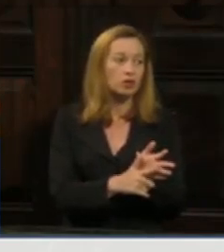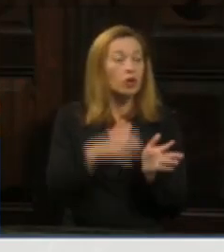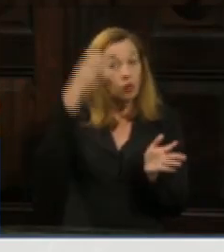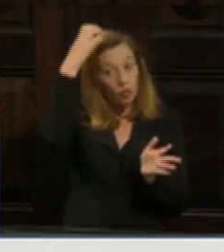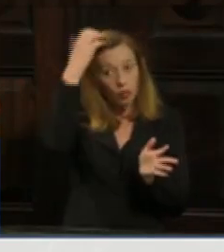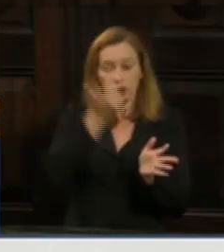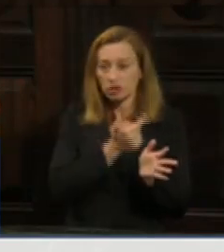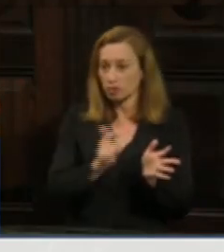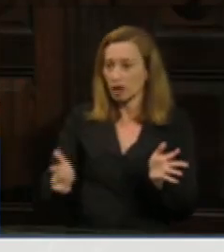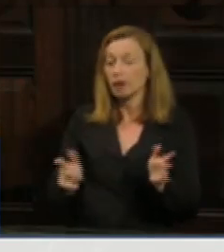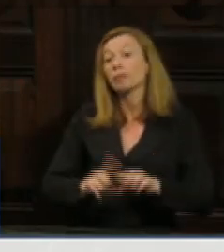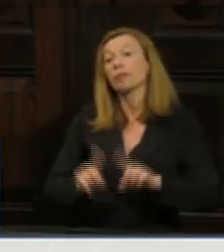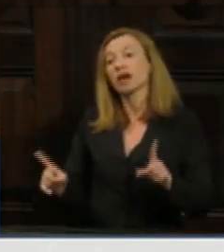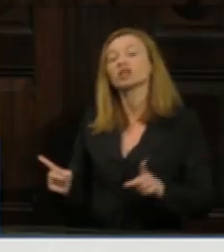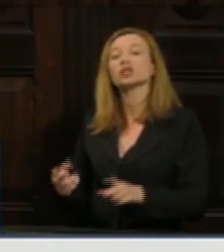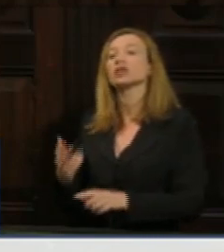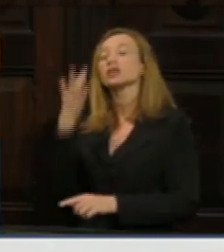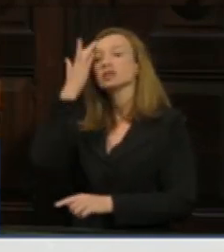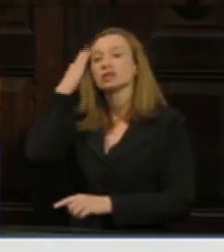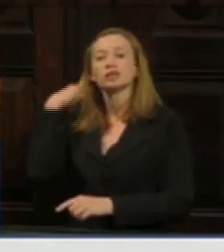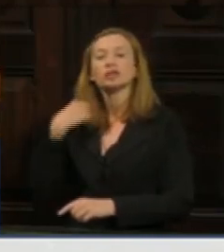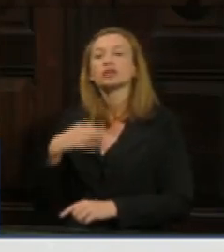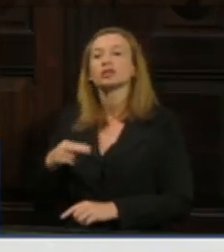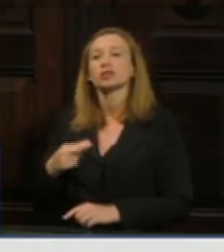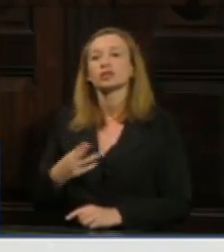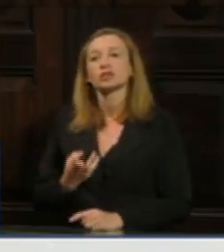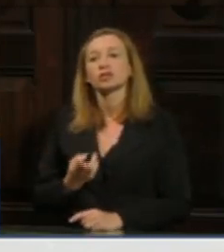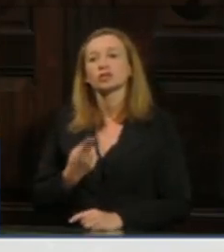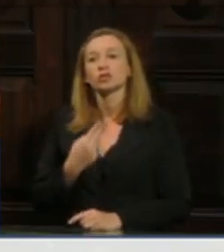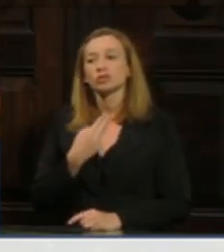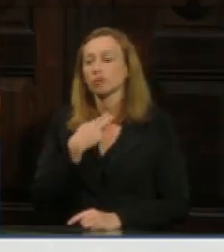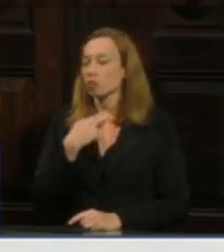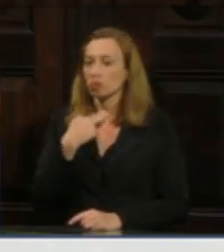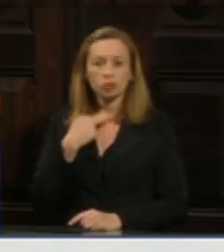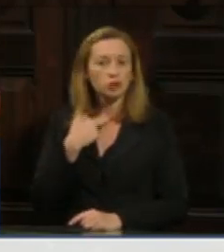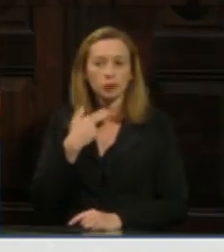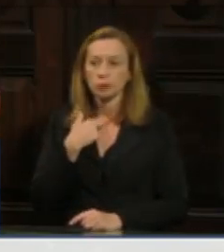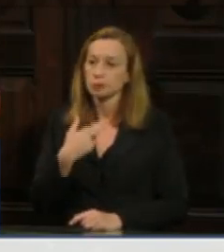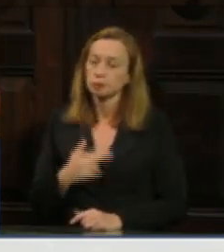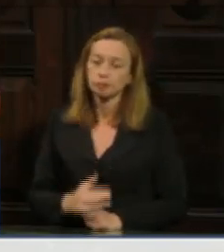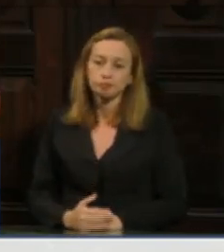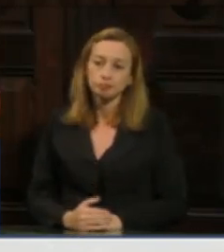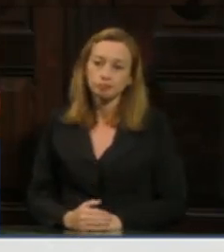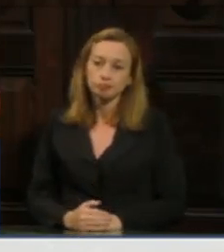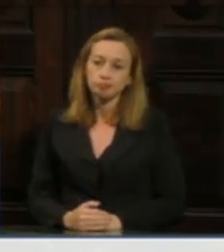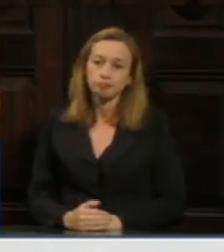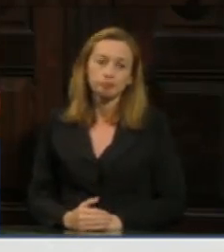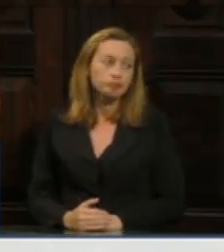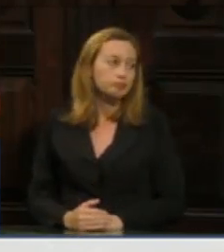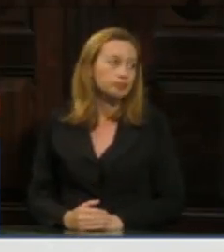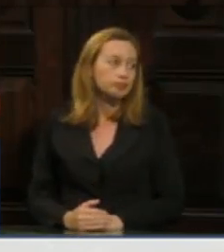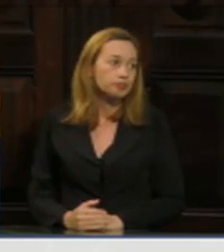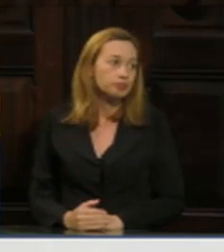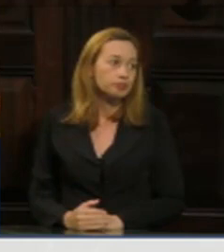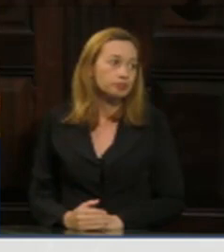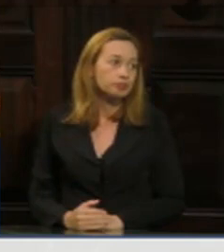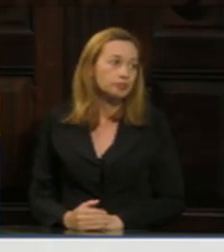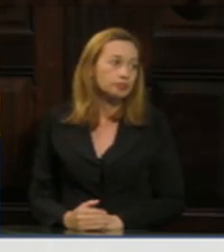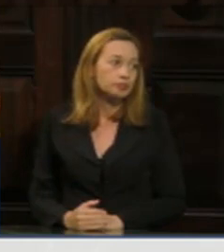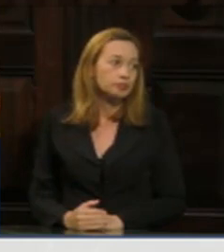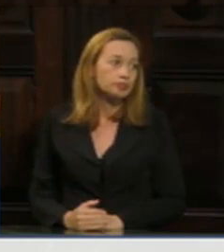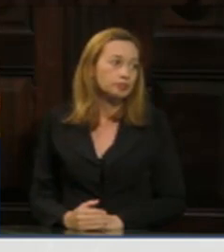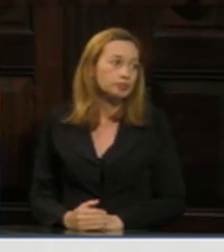diretamente um dos três poderes que são o patamar desse país e